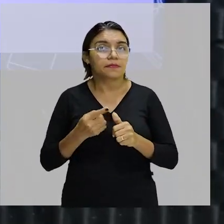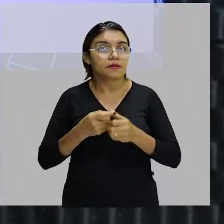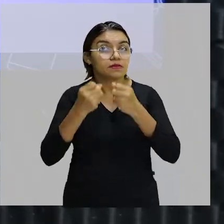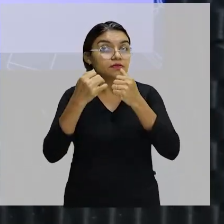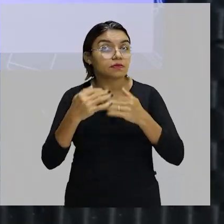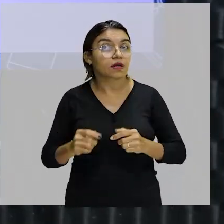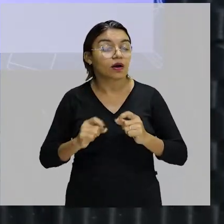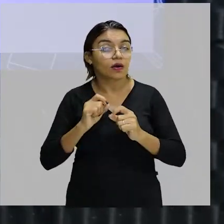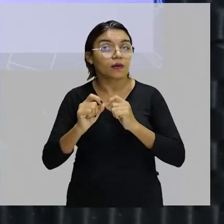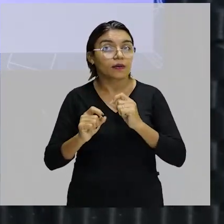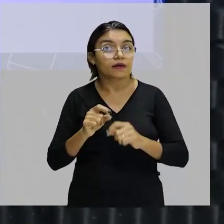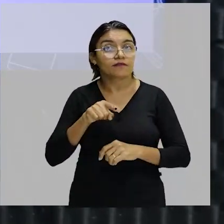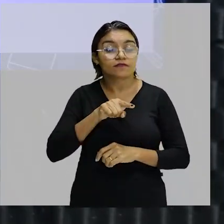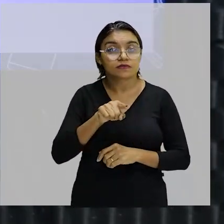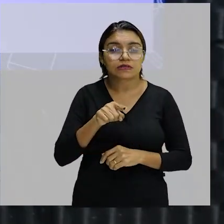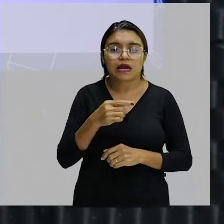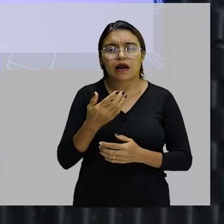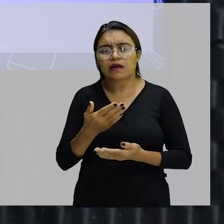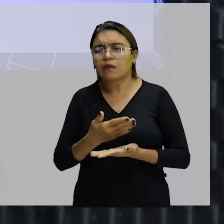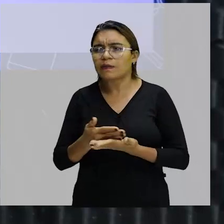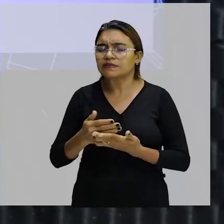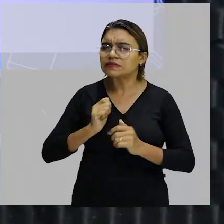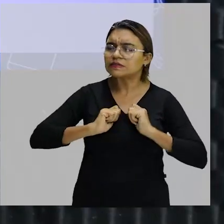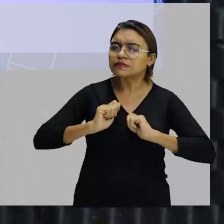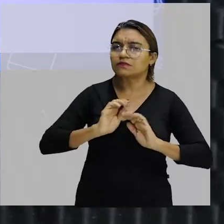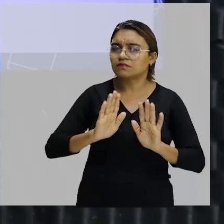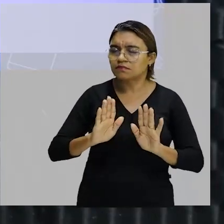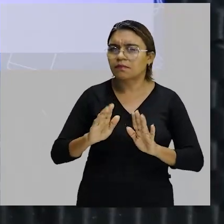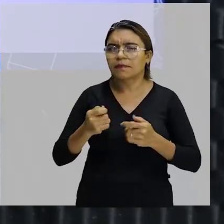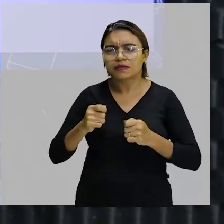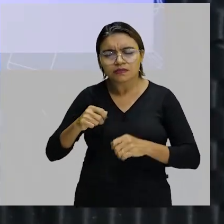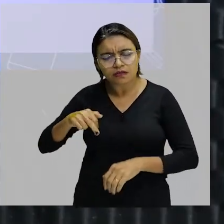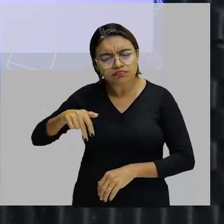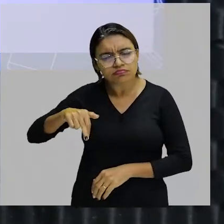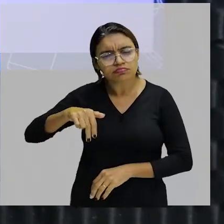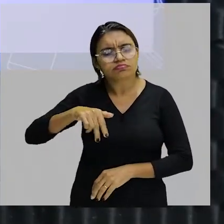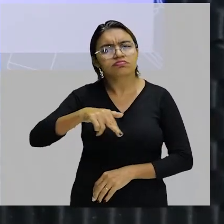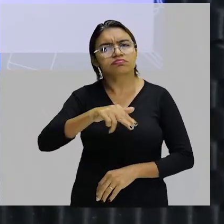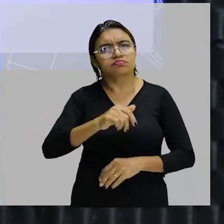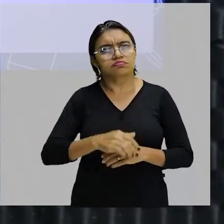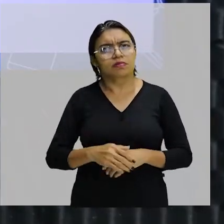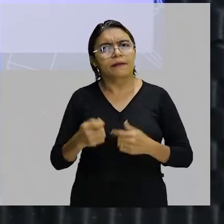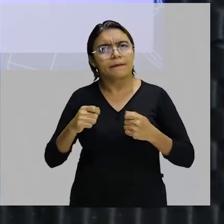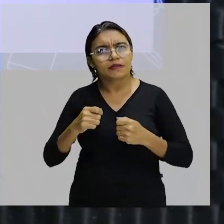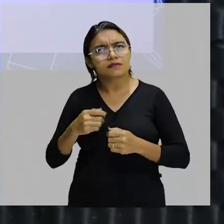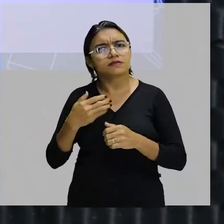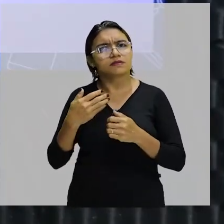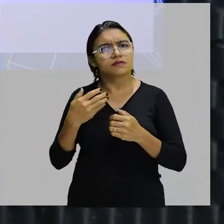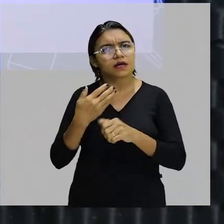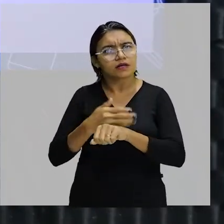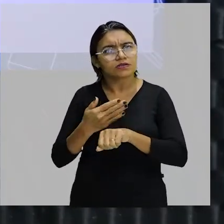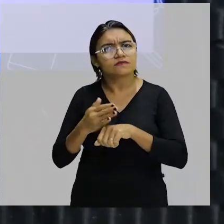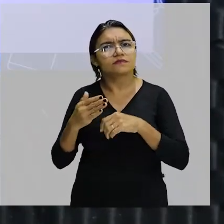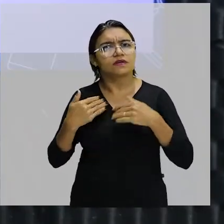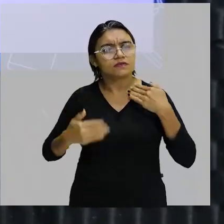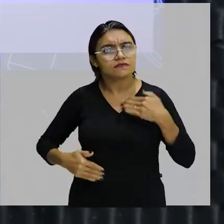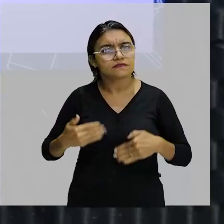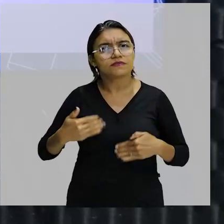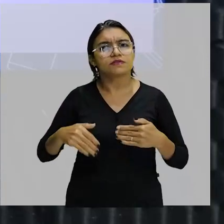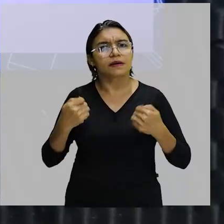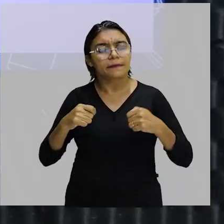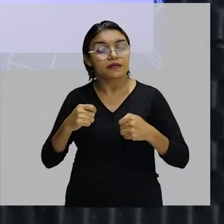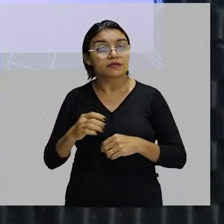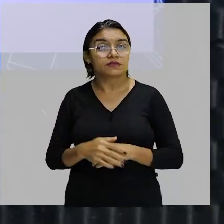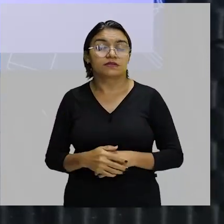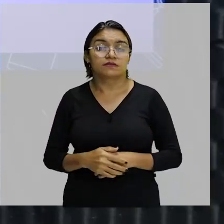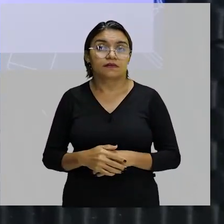para uma pessoa que está entrando no quadro, eu estou ansioso, eu digo, meu amigo, vai fazer uma caminhada. Bora fazer uma atividade física, um exercício físico.